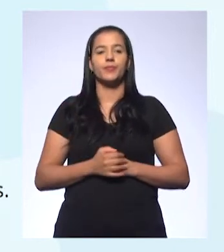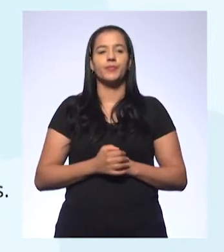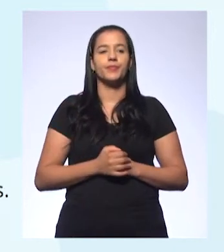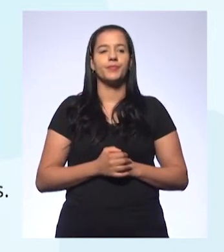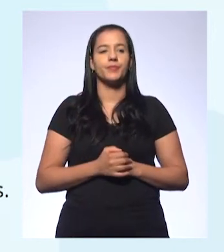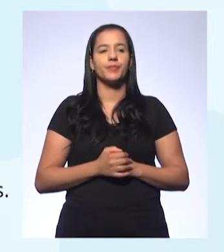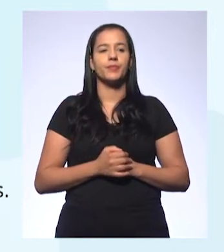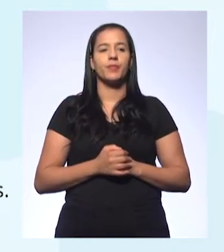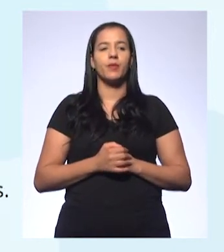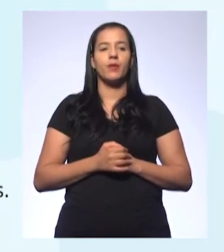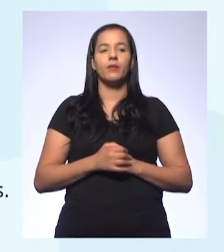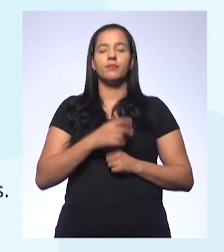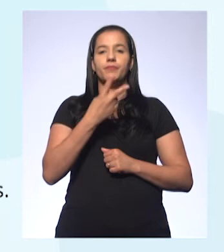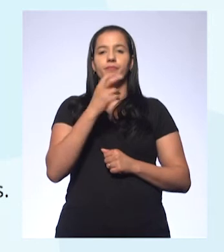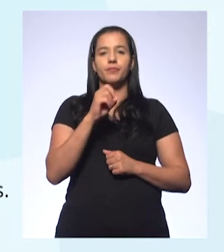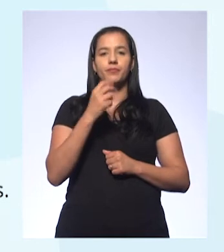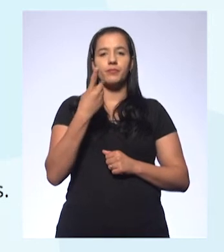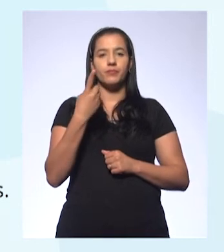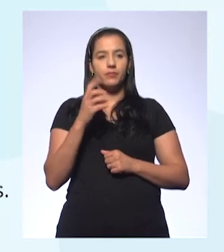2010,